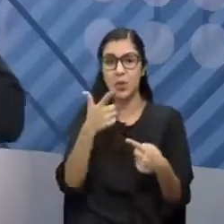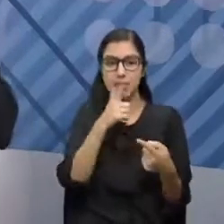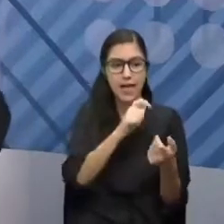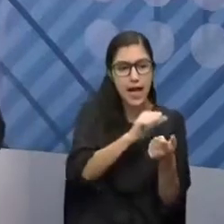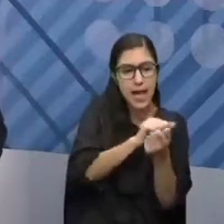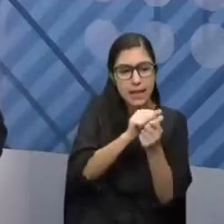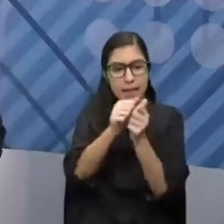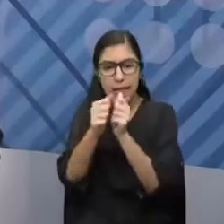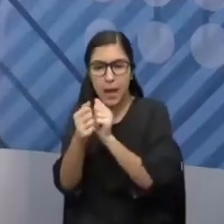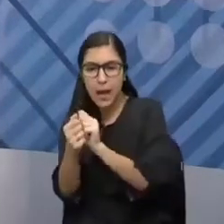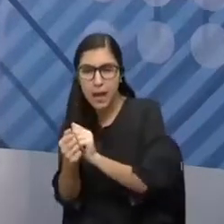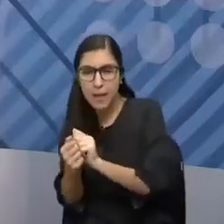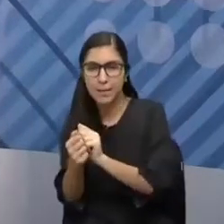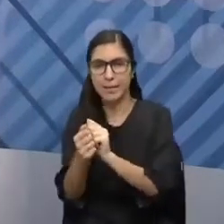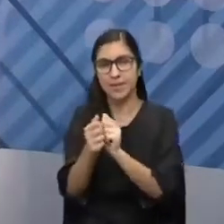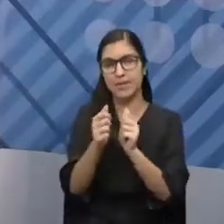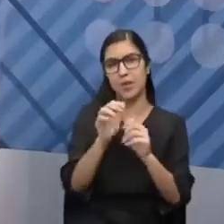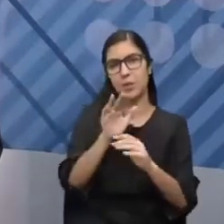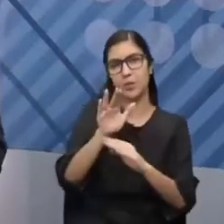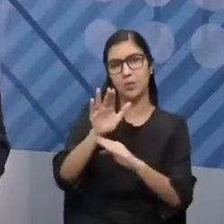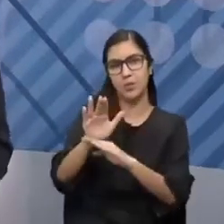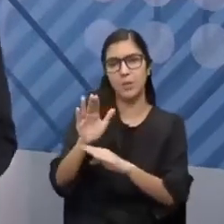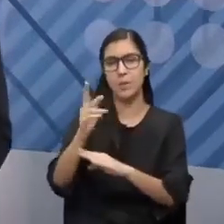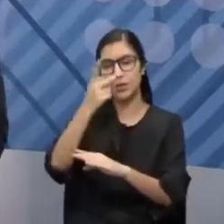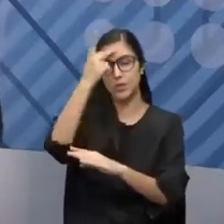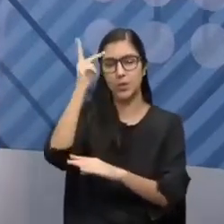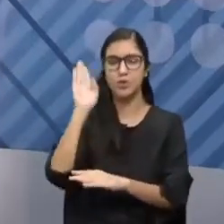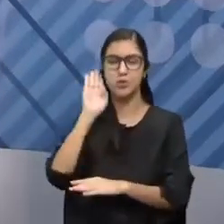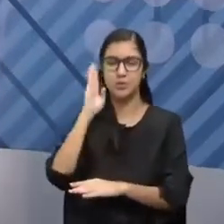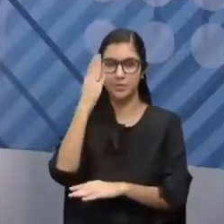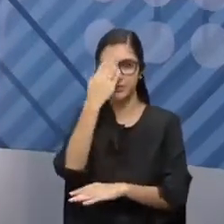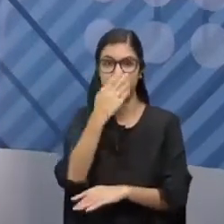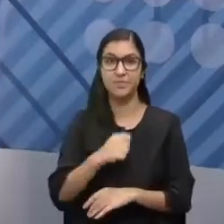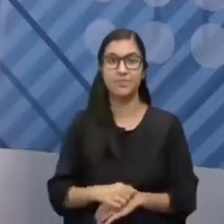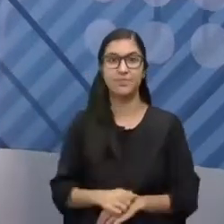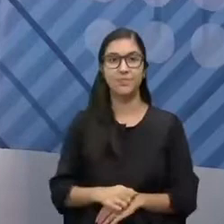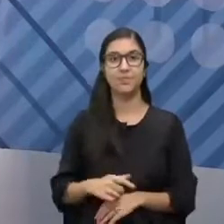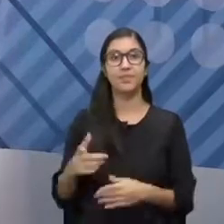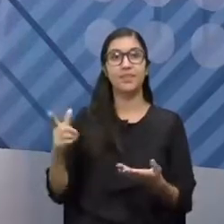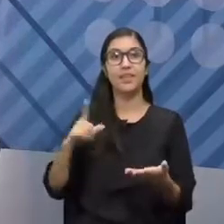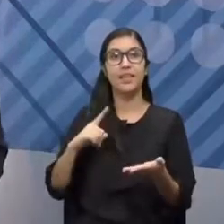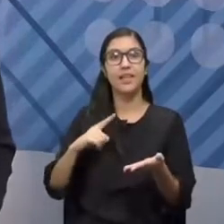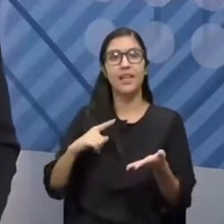adaptar esse conhecimento à pessoa com surdo-cegueira. Escrita na palma da mão.